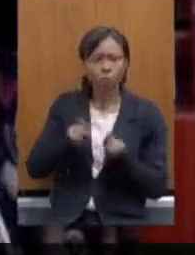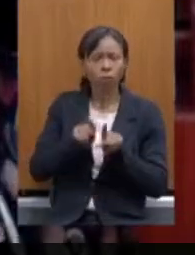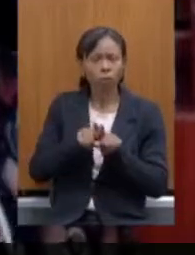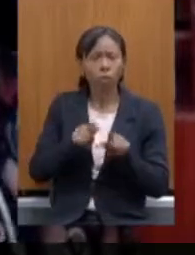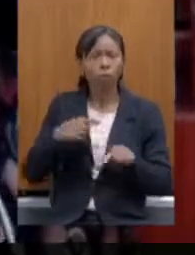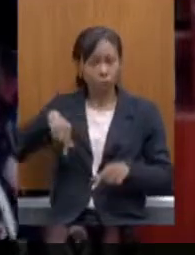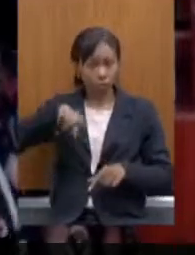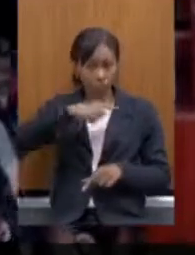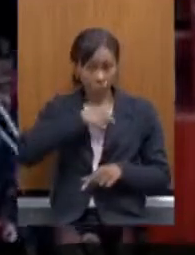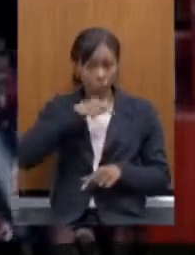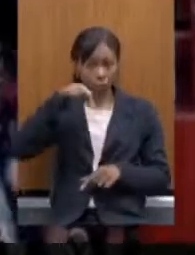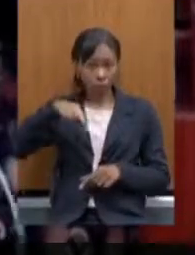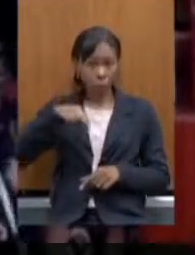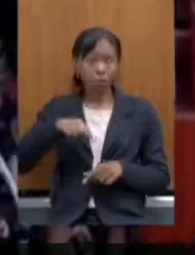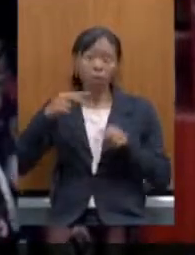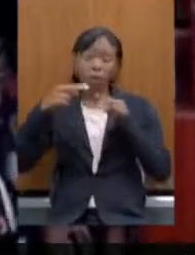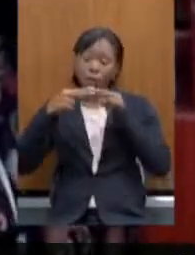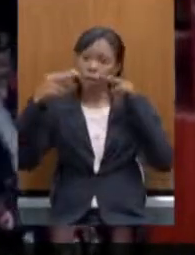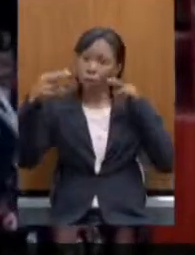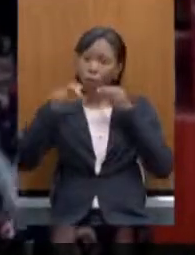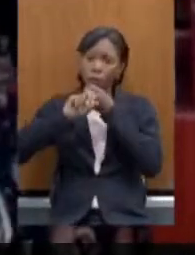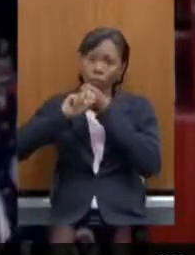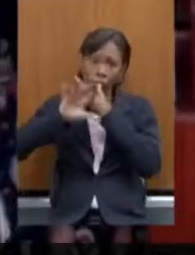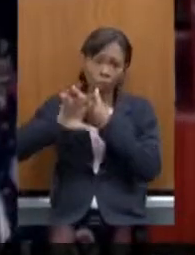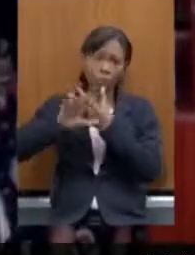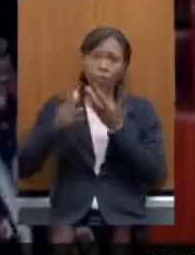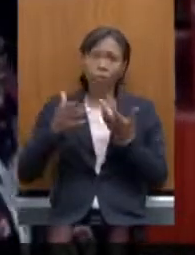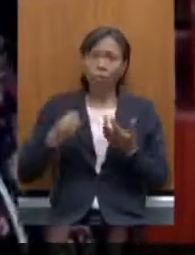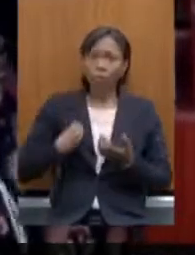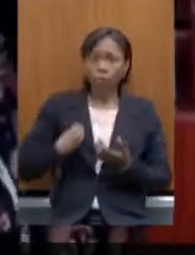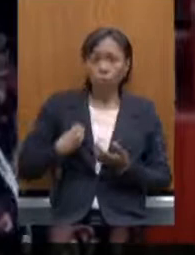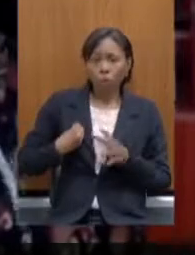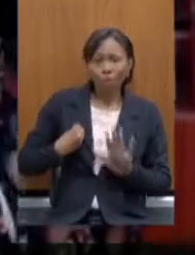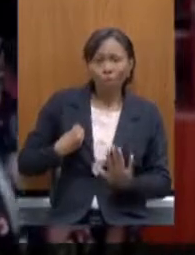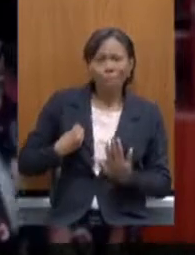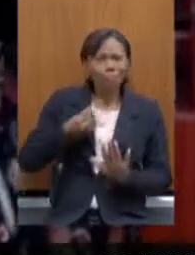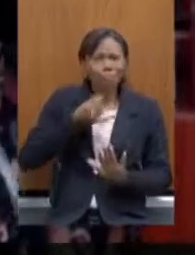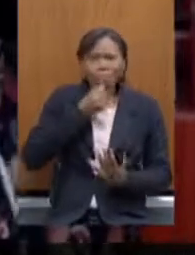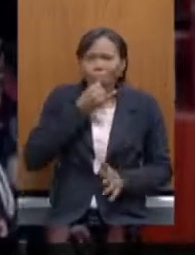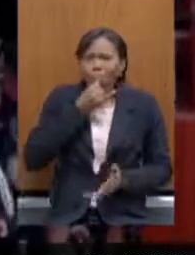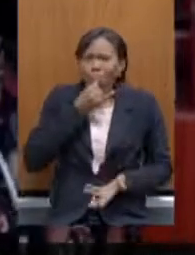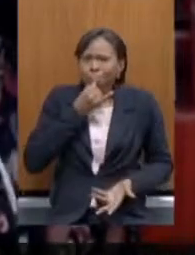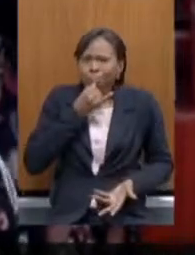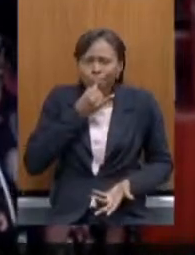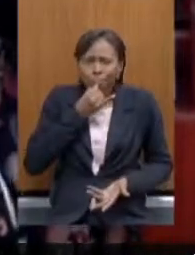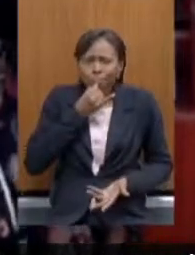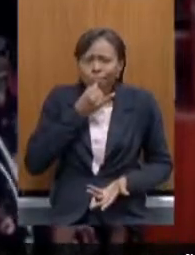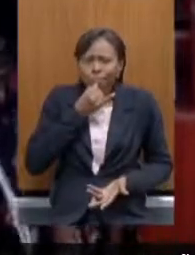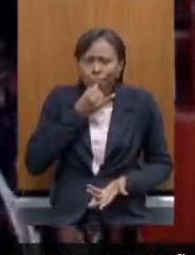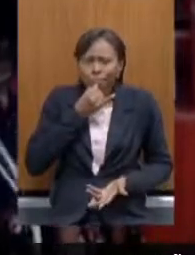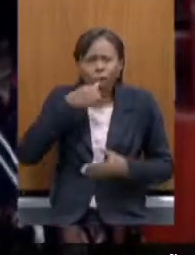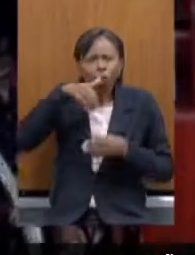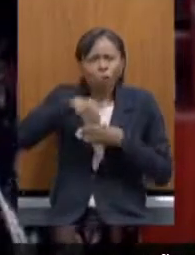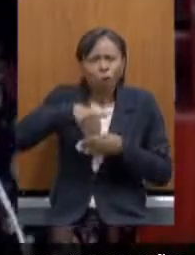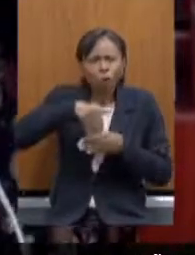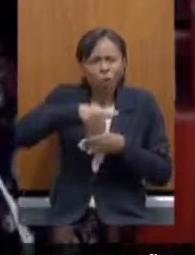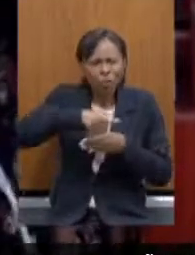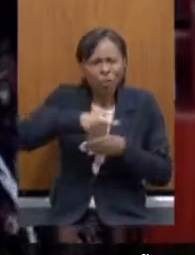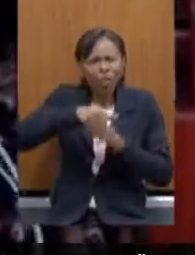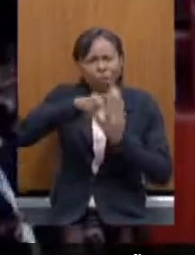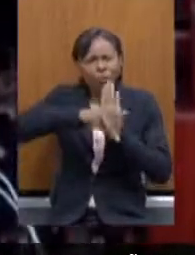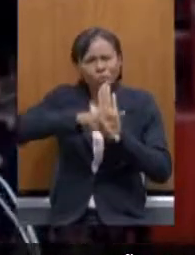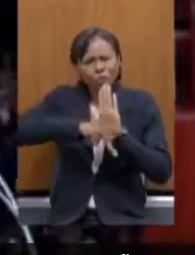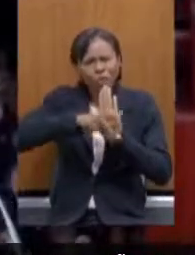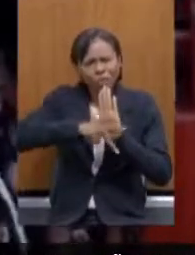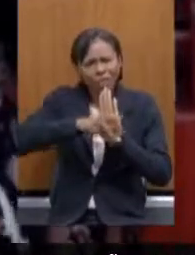participando de forma remota olha é muito entristecedor de votar um projeto